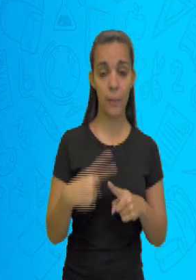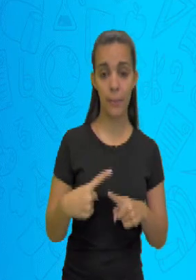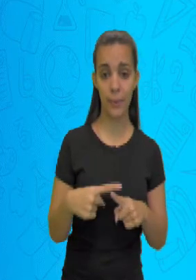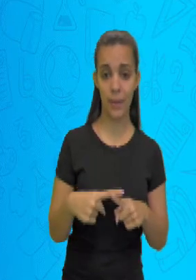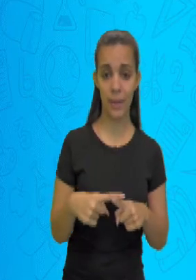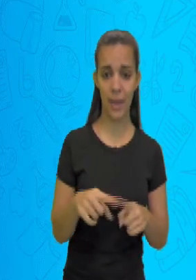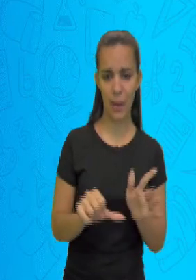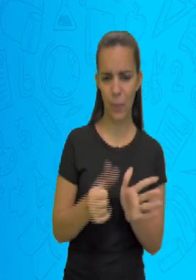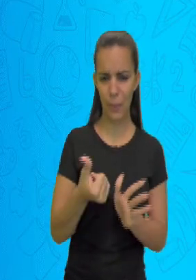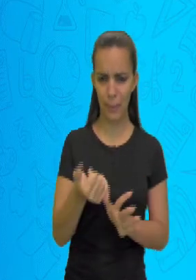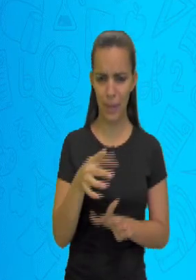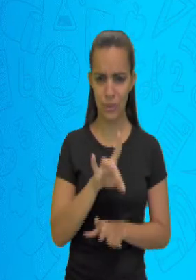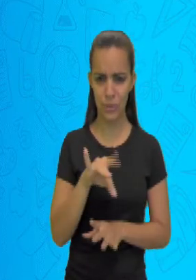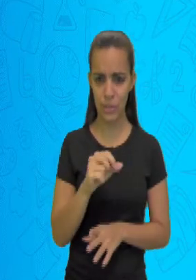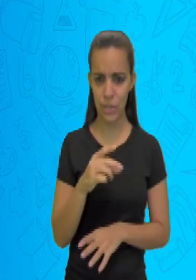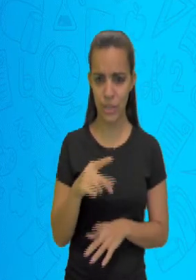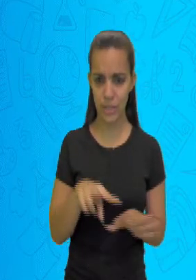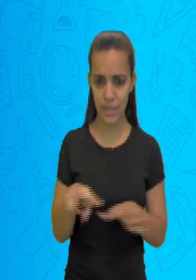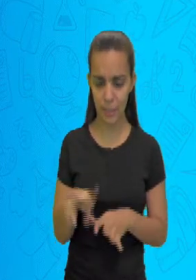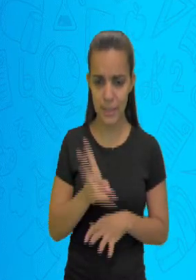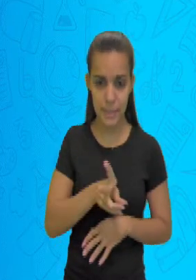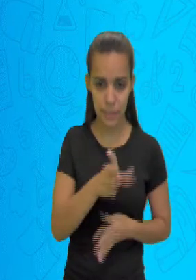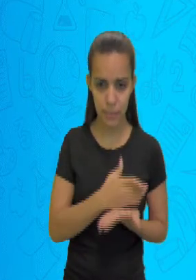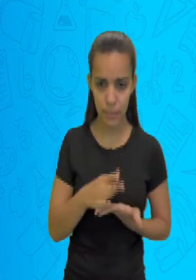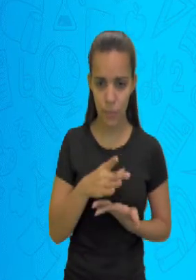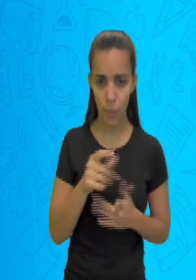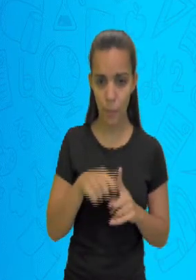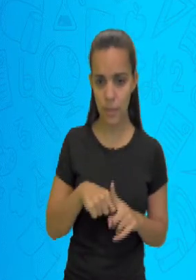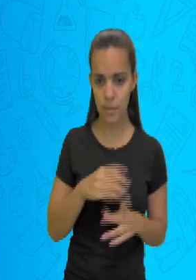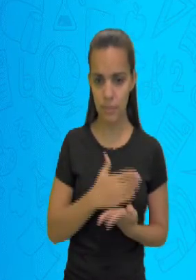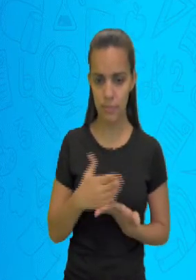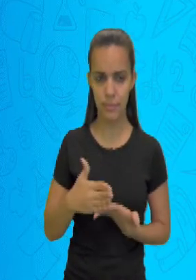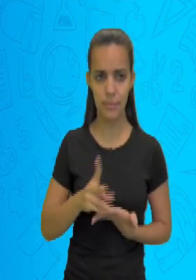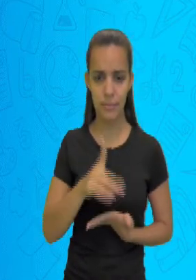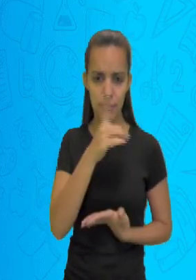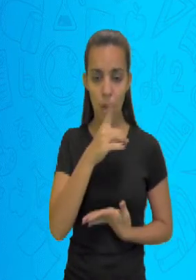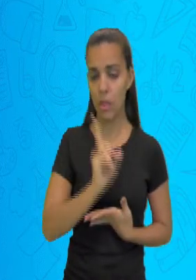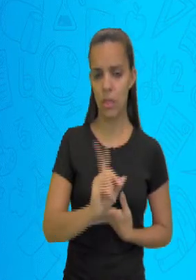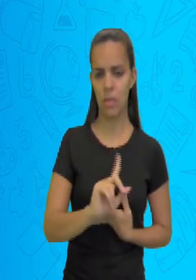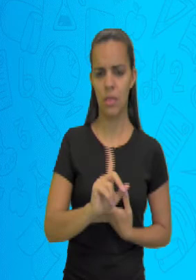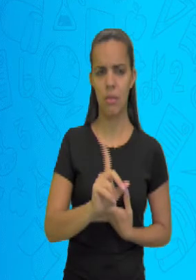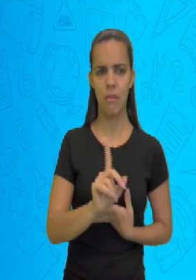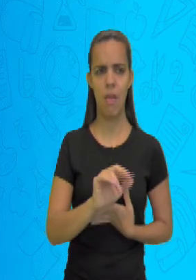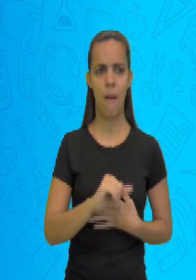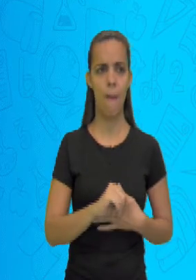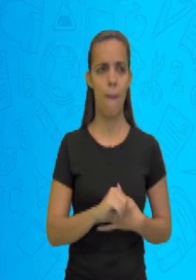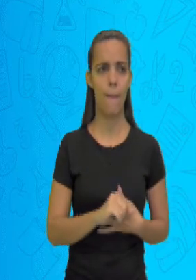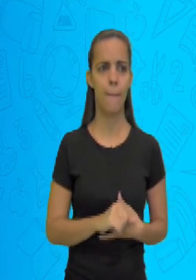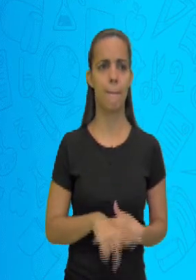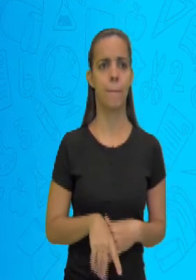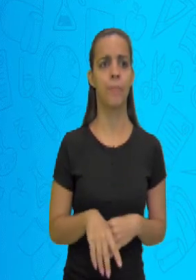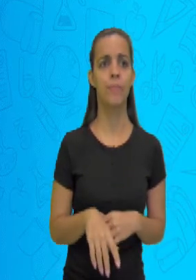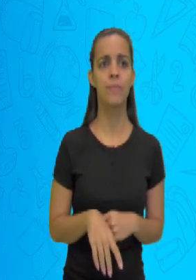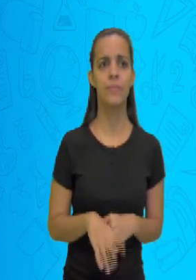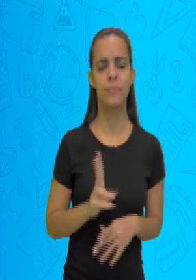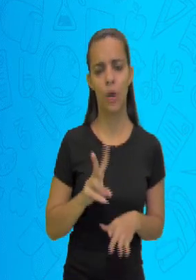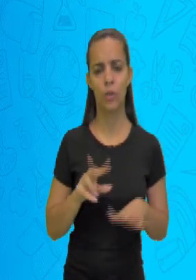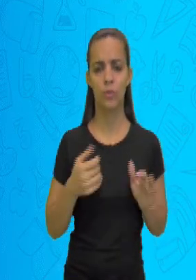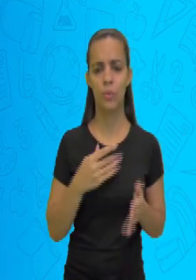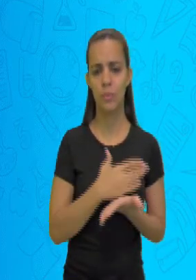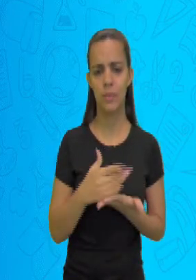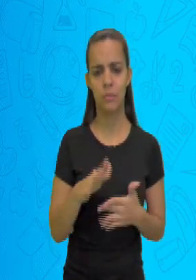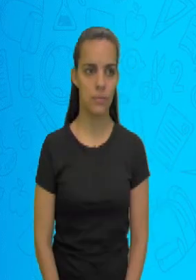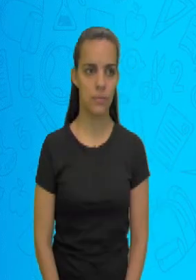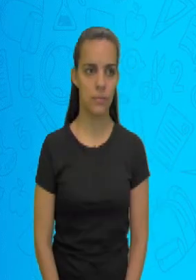da semana? Não, esse mês pode começar no meio da semana. Tá vendo aqui? Então, vamos para o próximo slide.